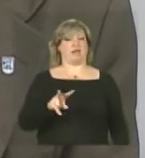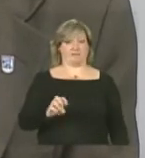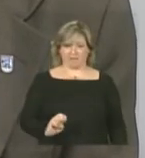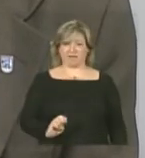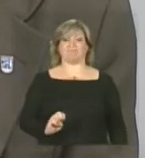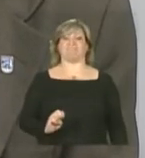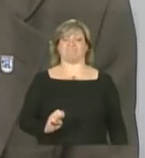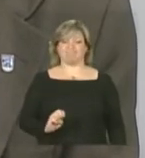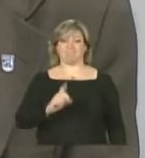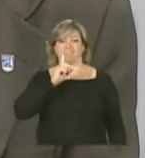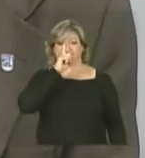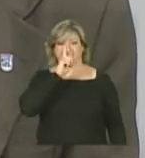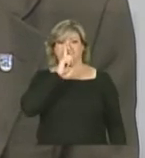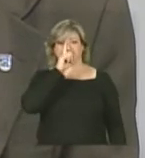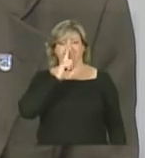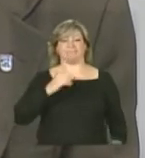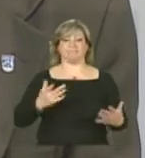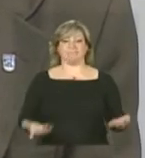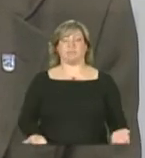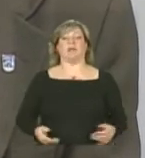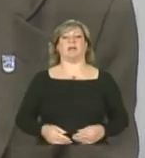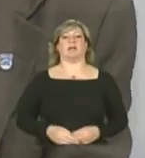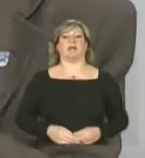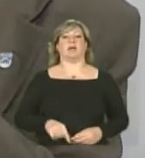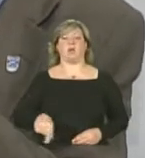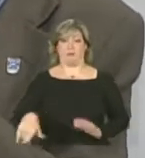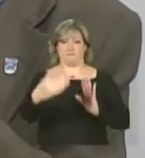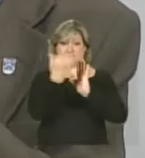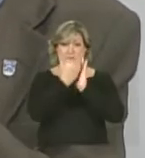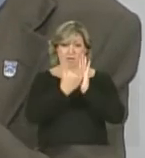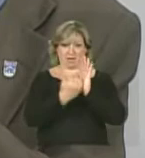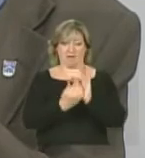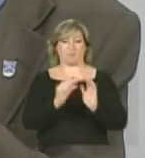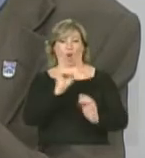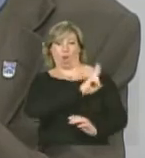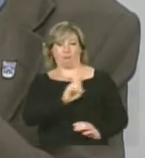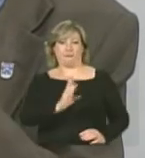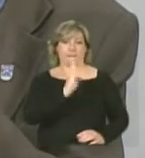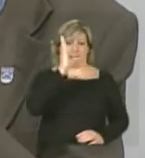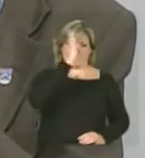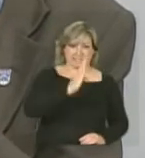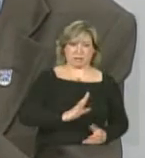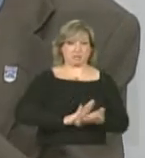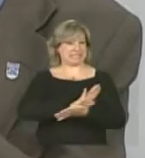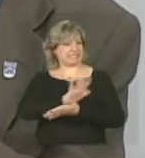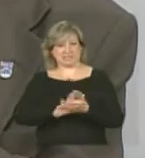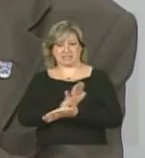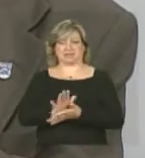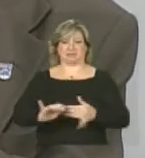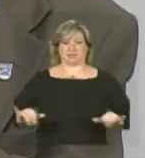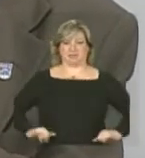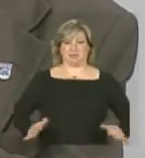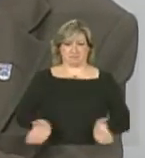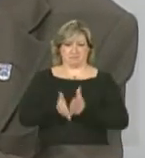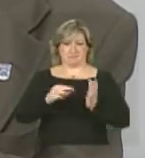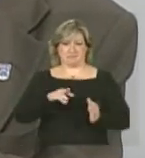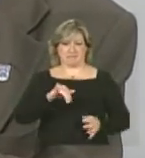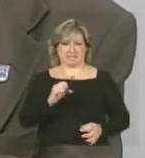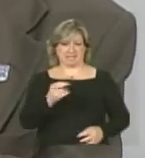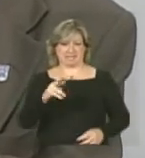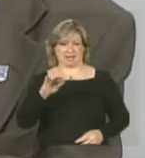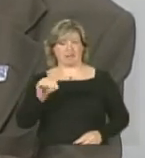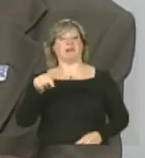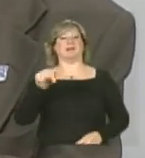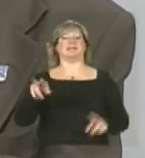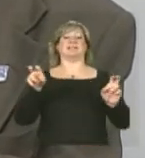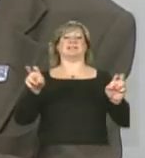inter-relação aí entre as duas abordagens. E o programa Brasil Sem Miséria, que é mais amplo do que exclusivamente tratar